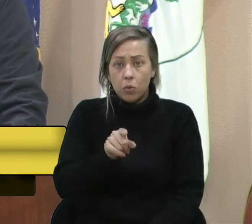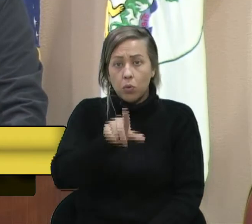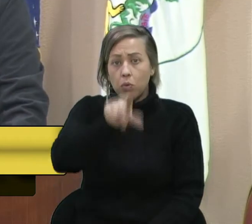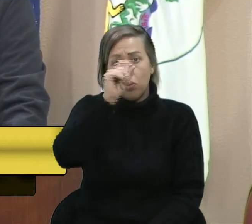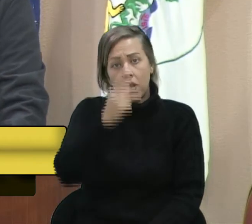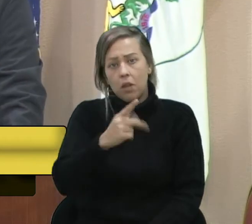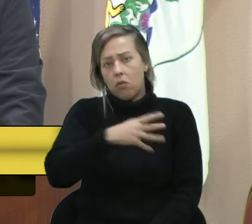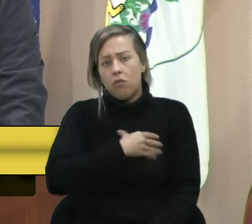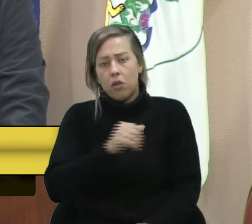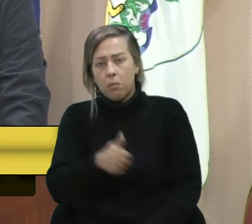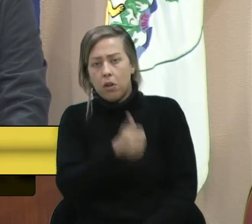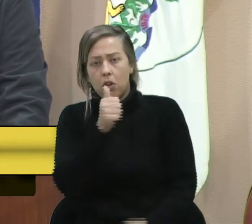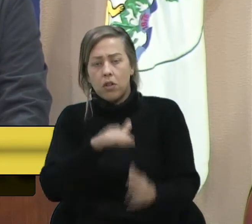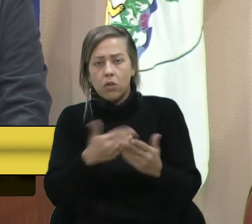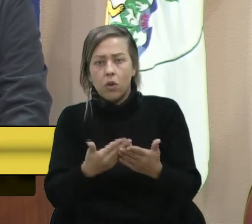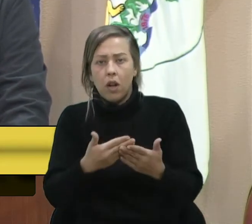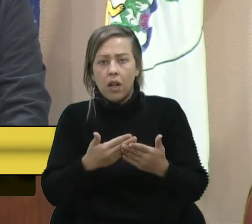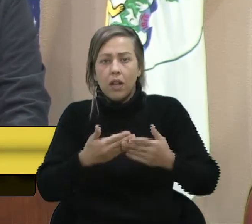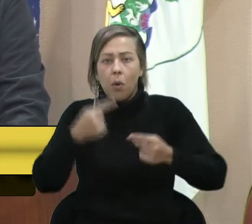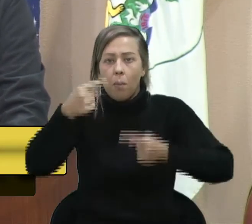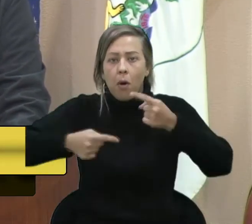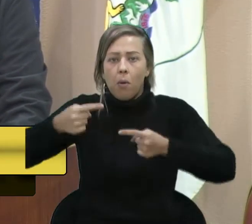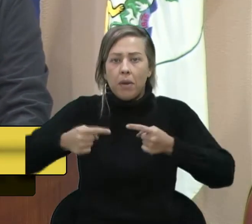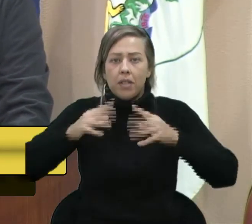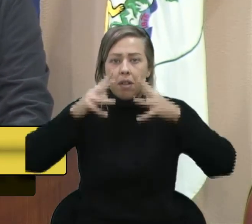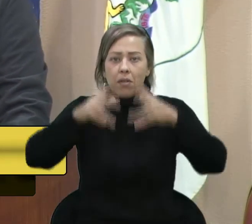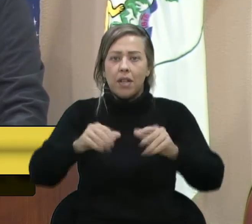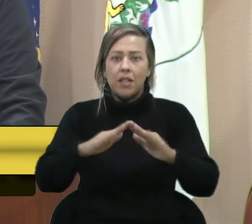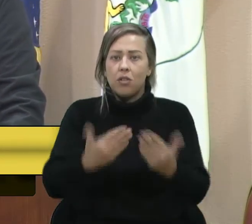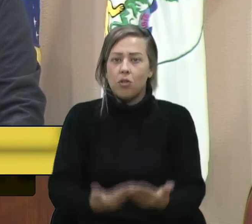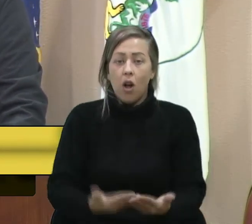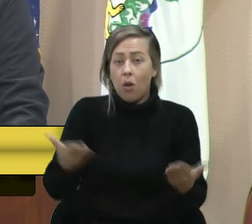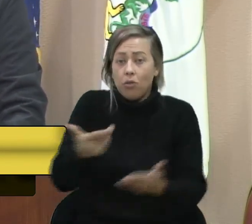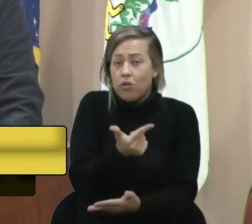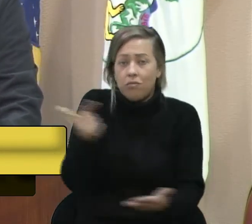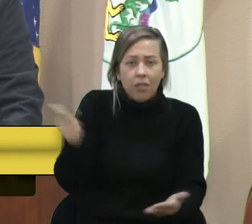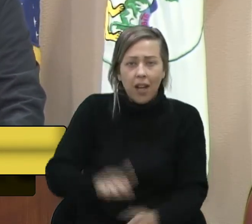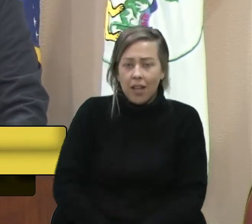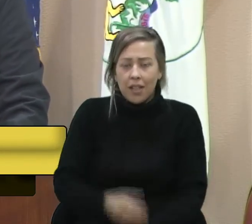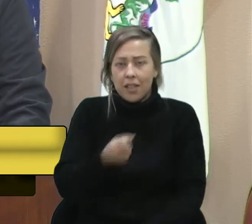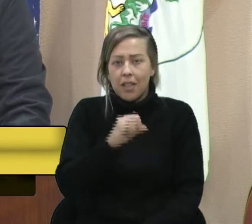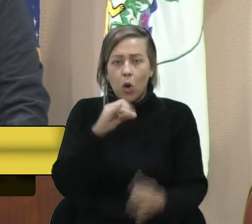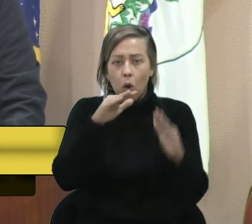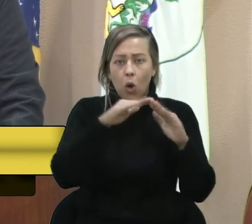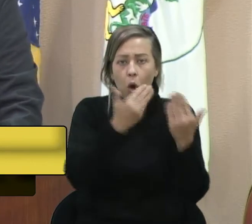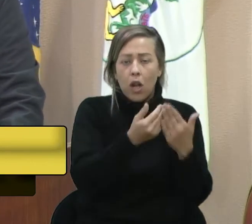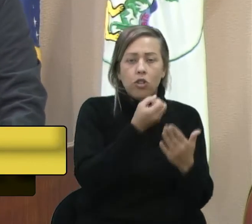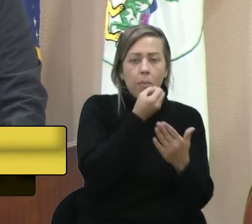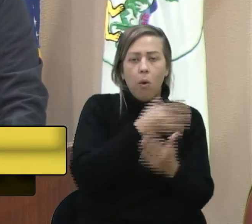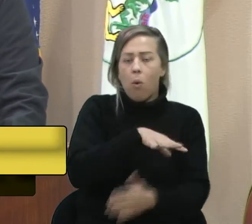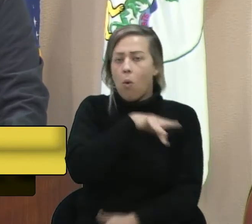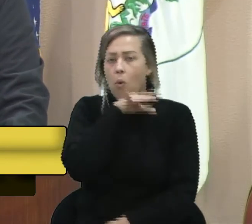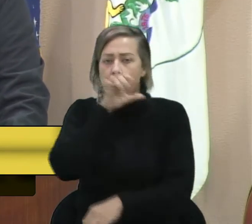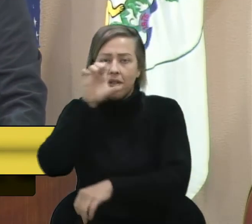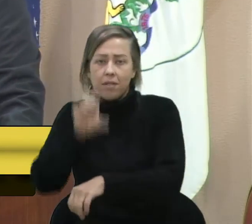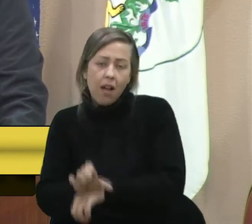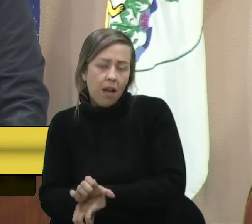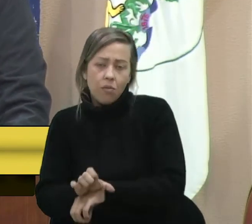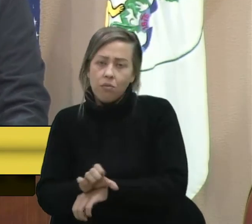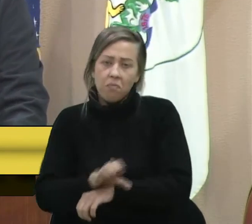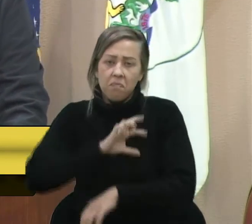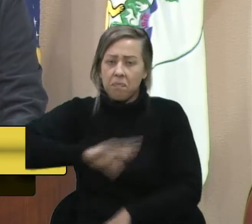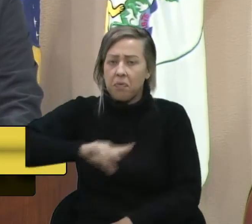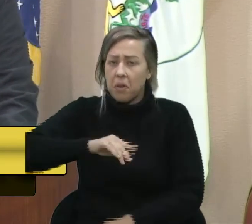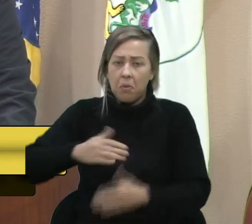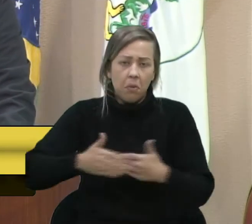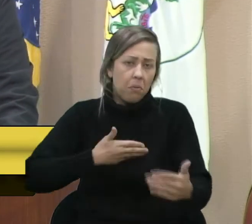teu filho. Então tu cria uma competição entre os colégios. Hoje isso não existe. Hoje, se o colégio é bom ou ele é ruim estadual, Tu